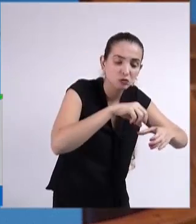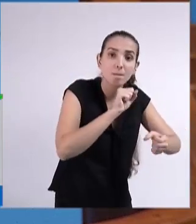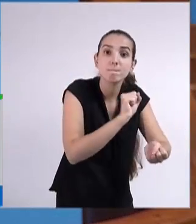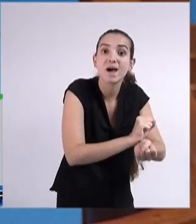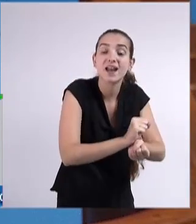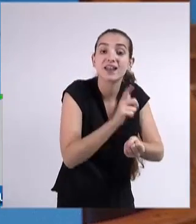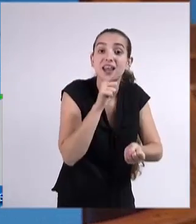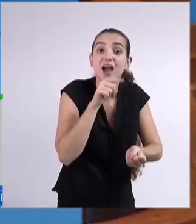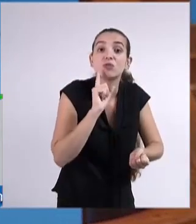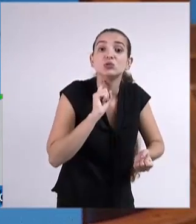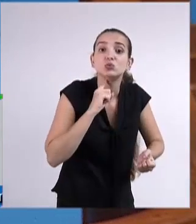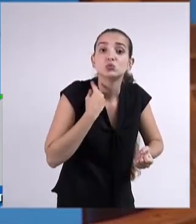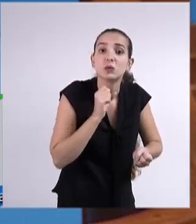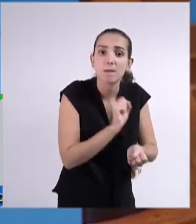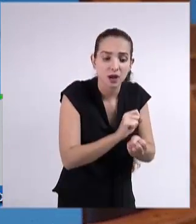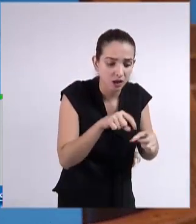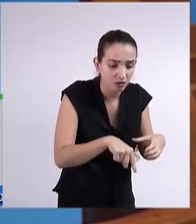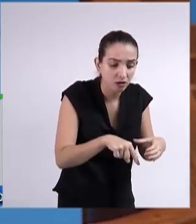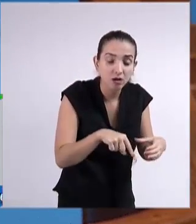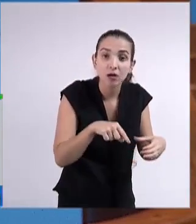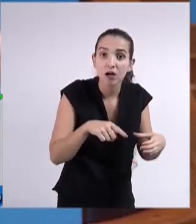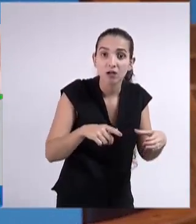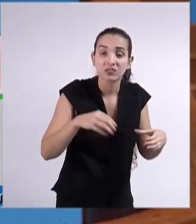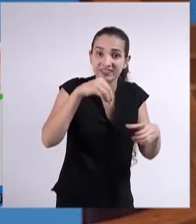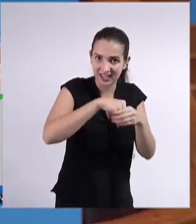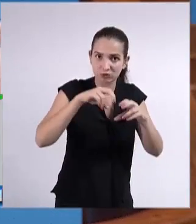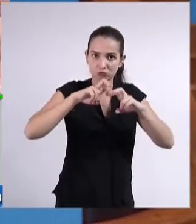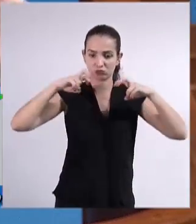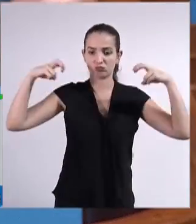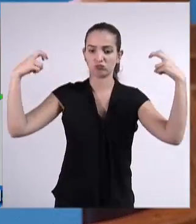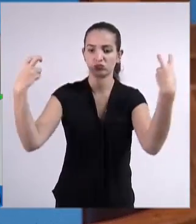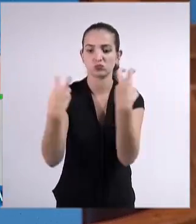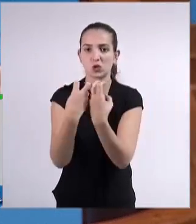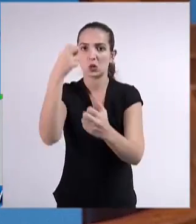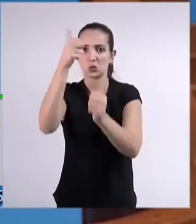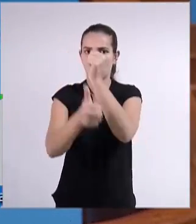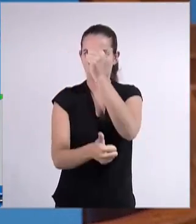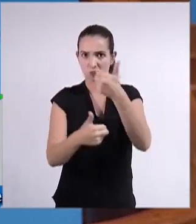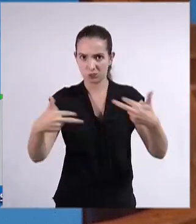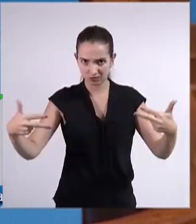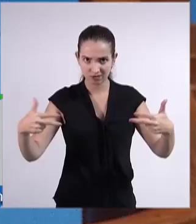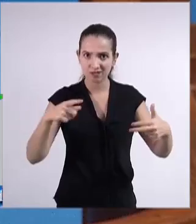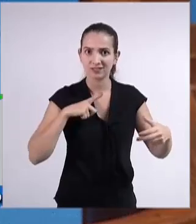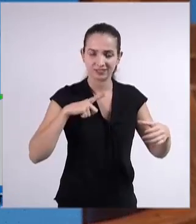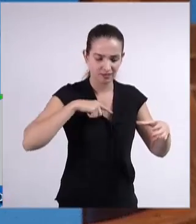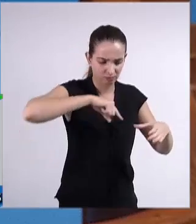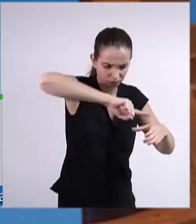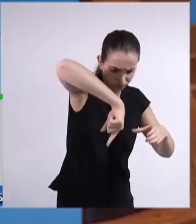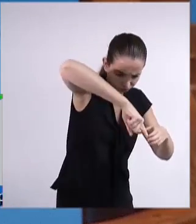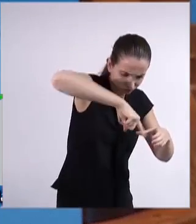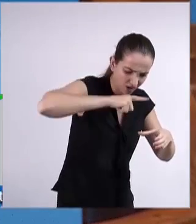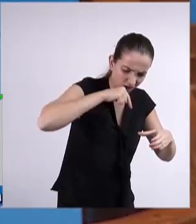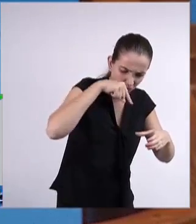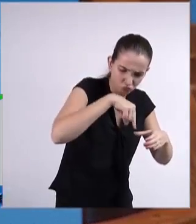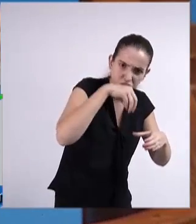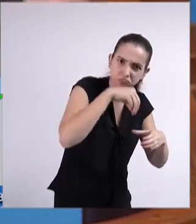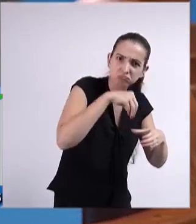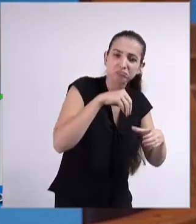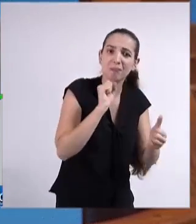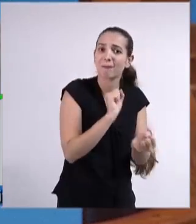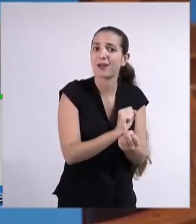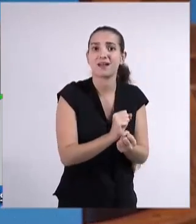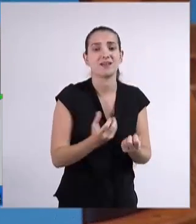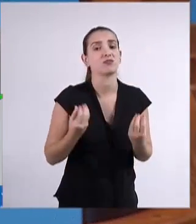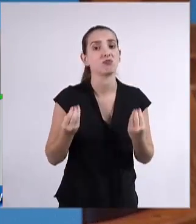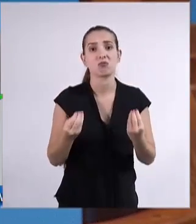Grande, muito grande. E a federação e a própria Universidade Federal aluga